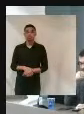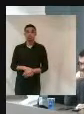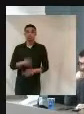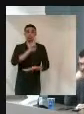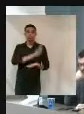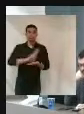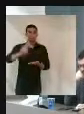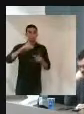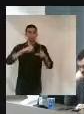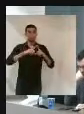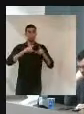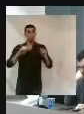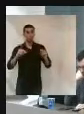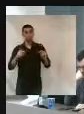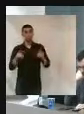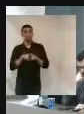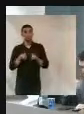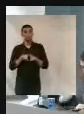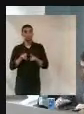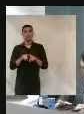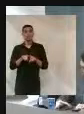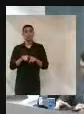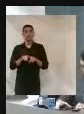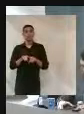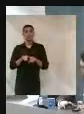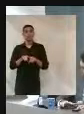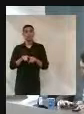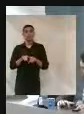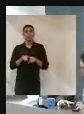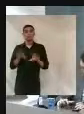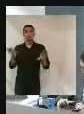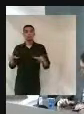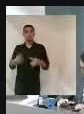que é uma cooperativa de catadores do Distrito Federal,